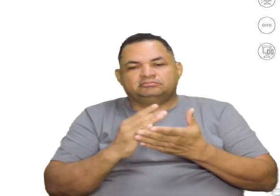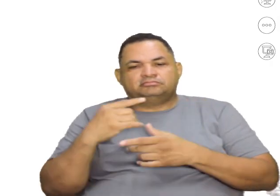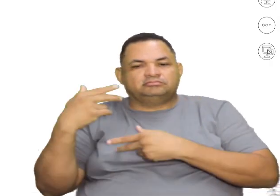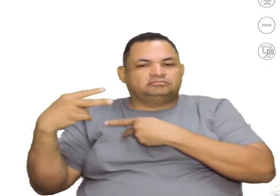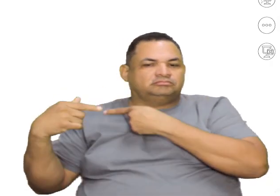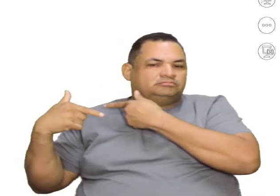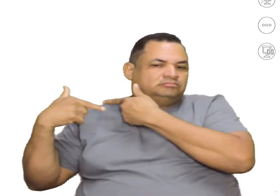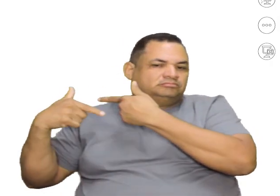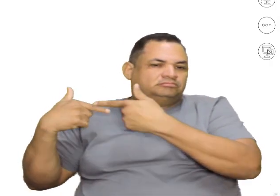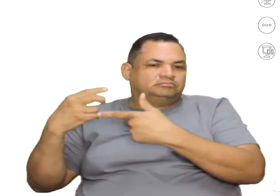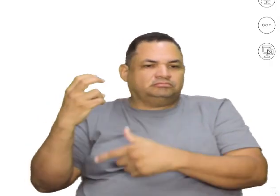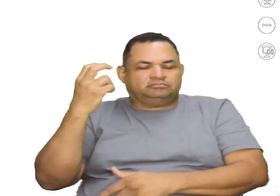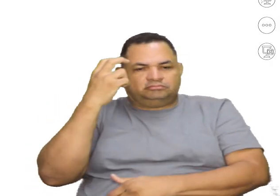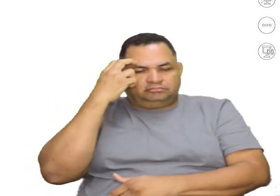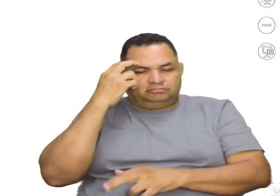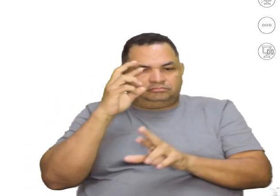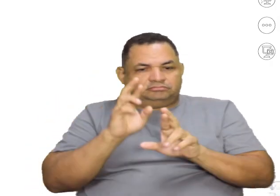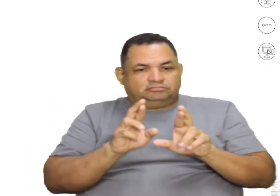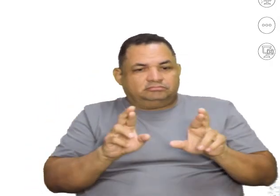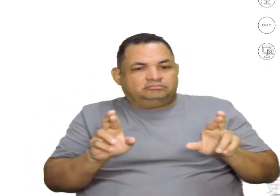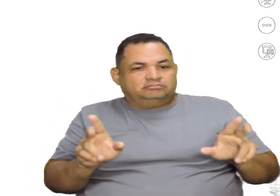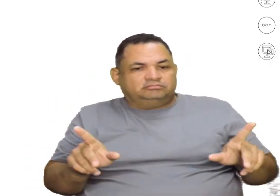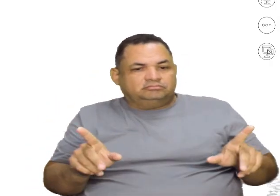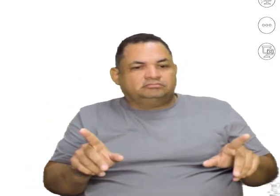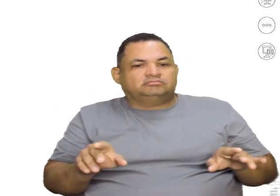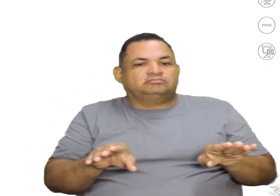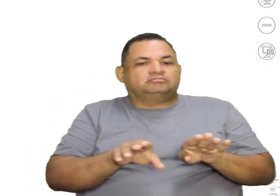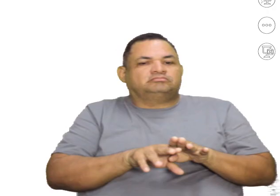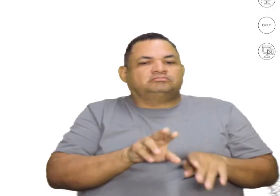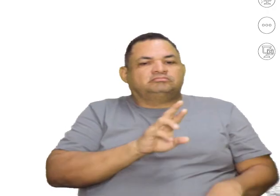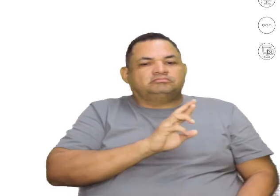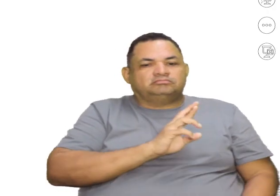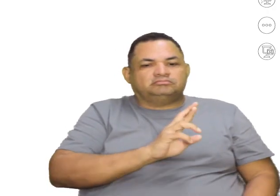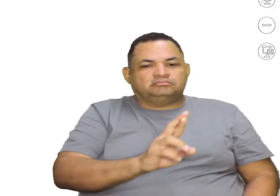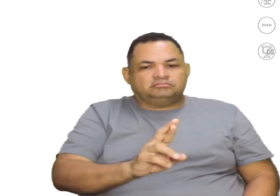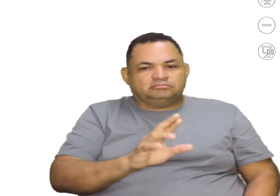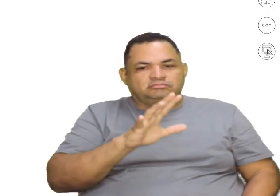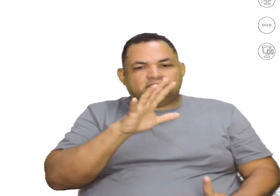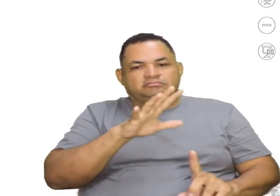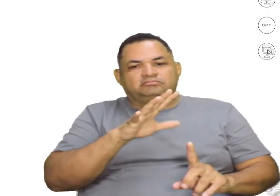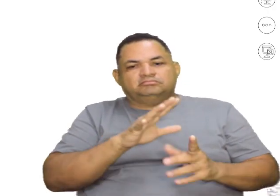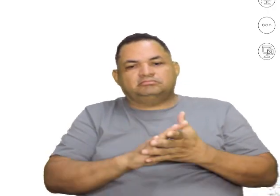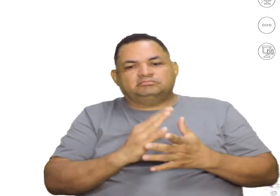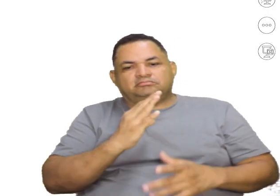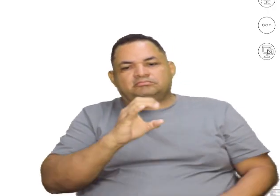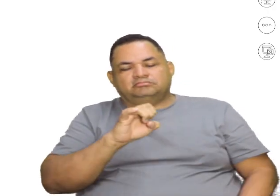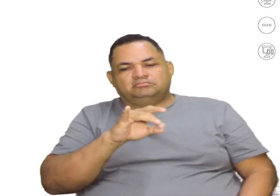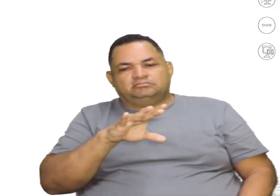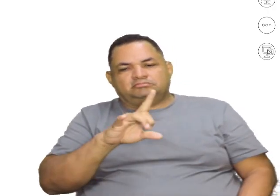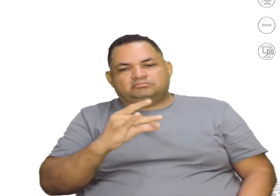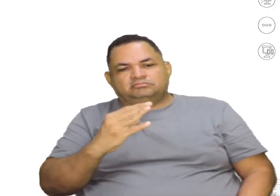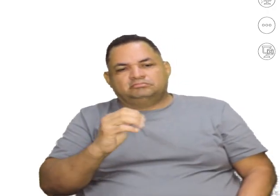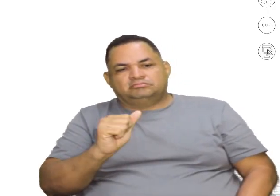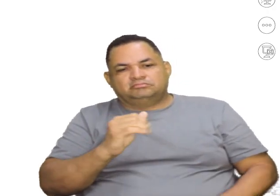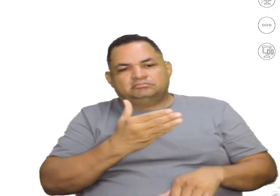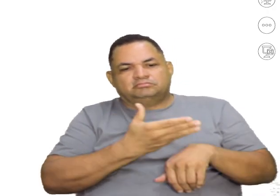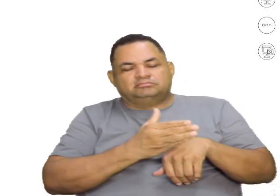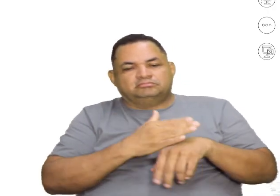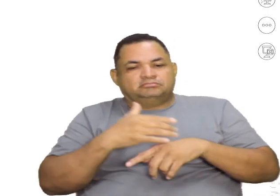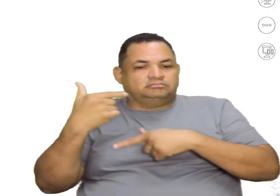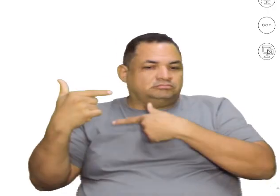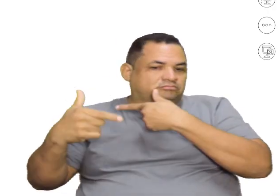têm heranças culturais diferenciadas, religiosidade, influências sincréticas,